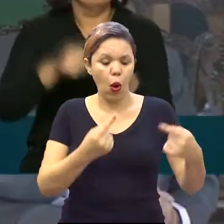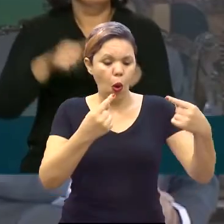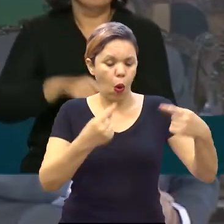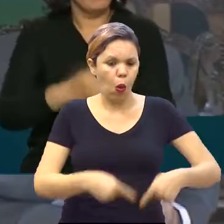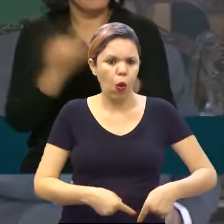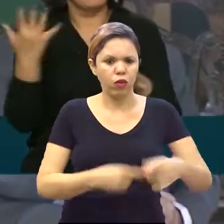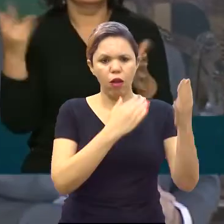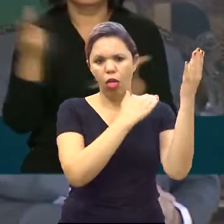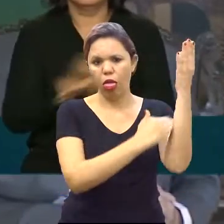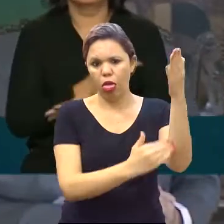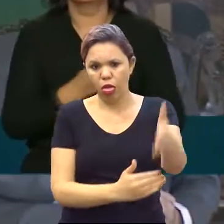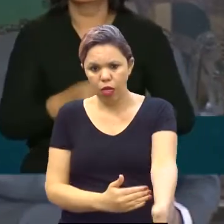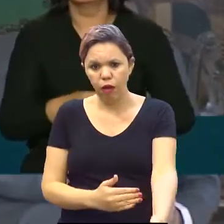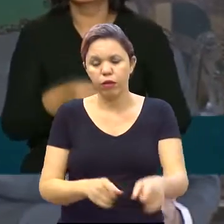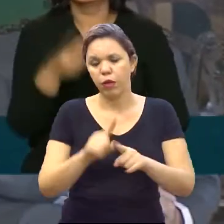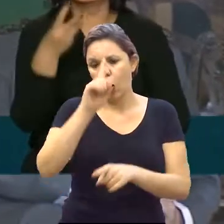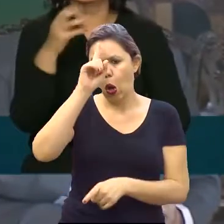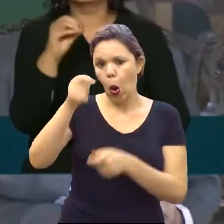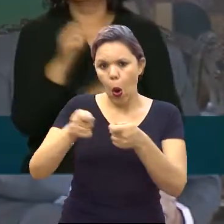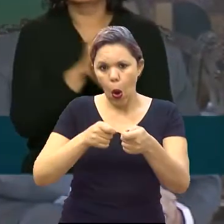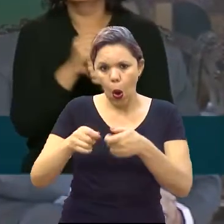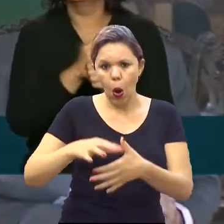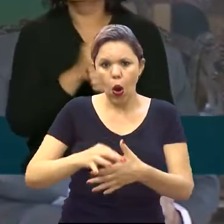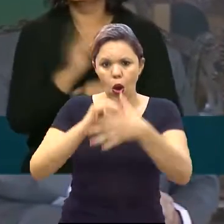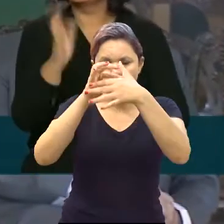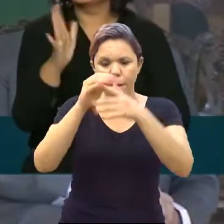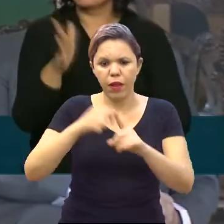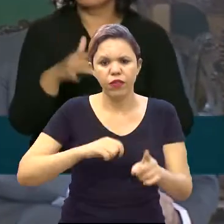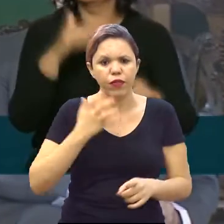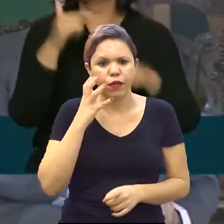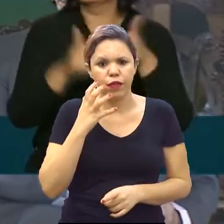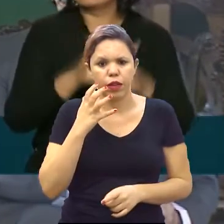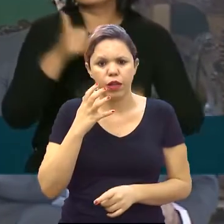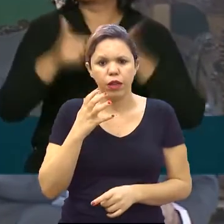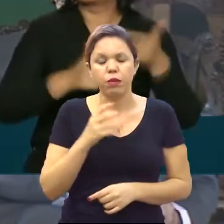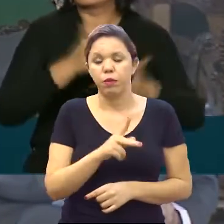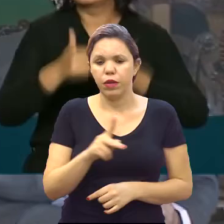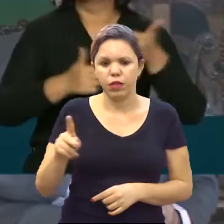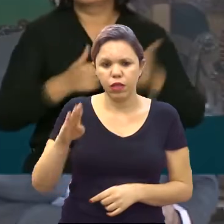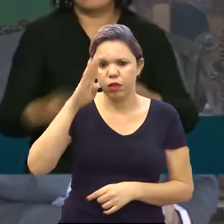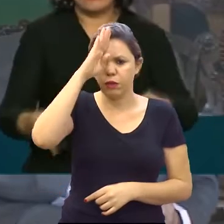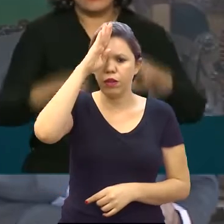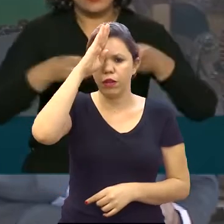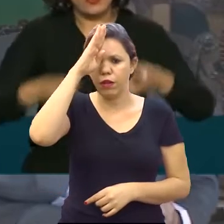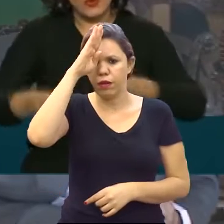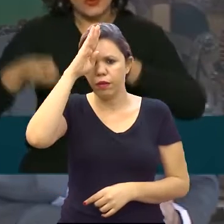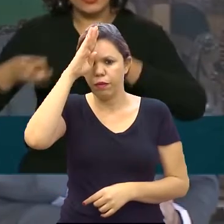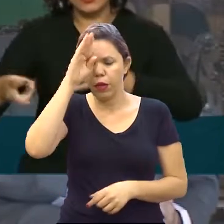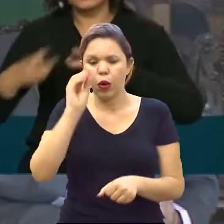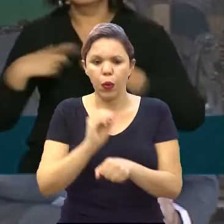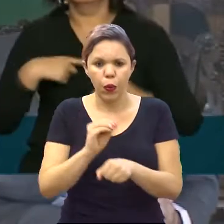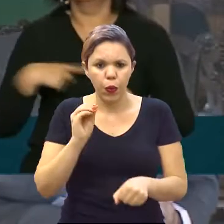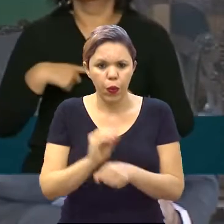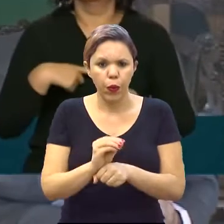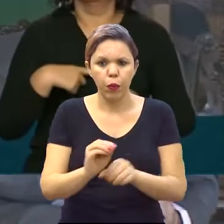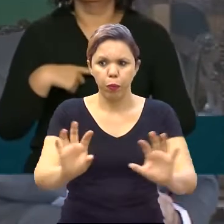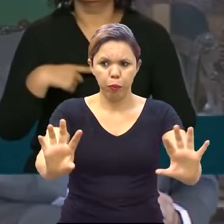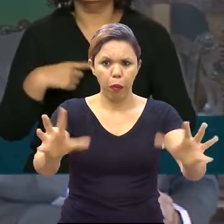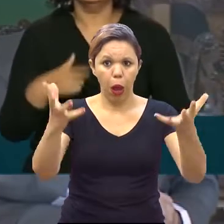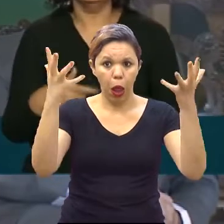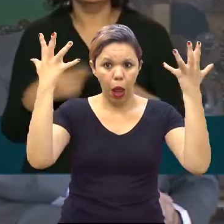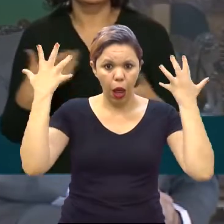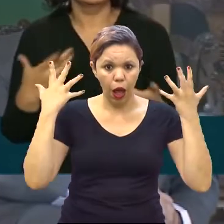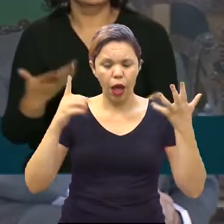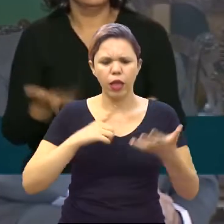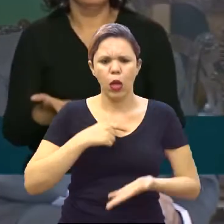desmatamento. Ele, que comanda o conselho criado em fevereiro pelo presidente Jair Bolsonaro para a preservação da